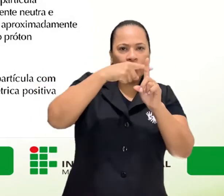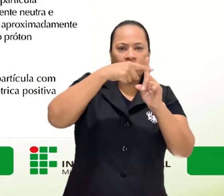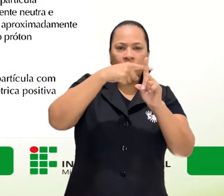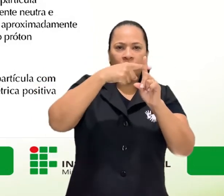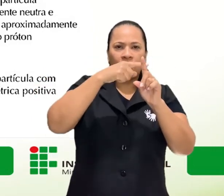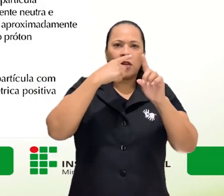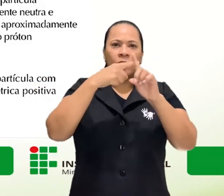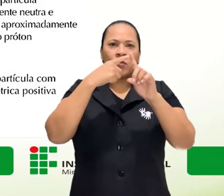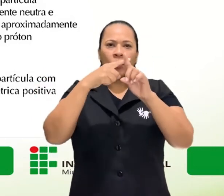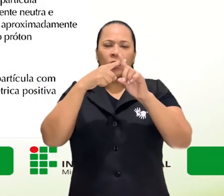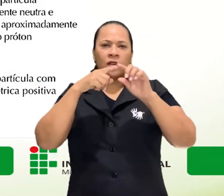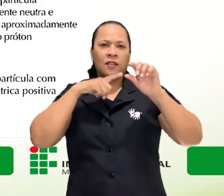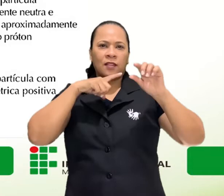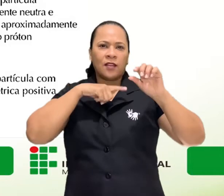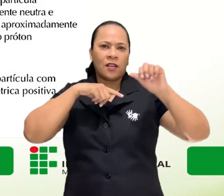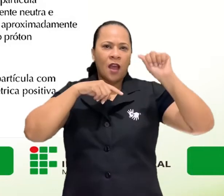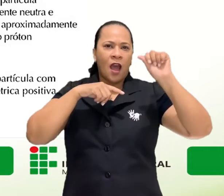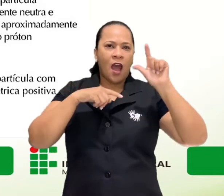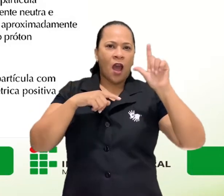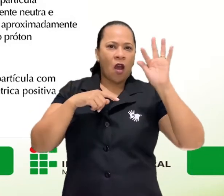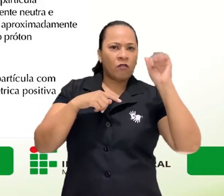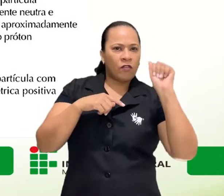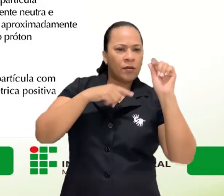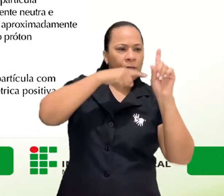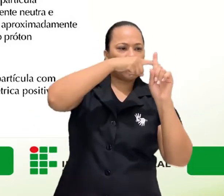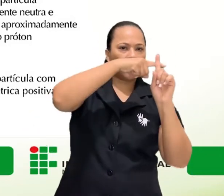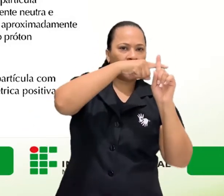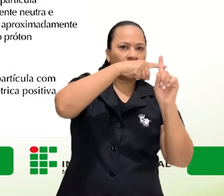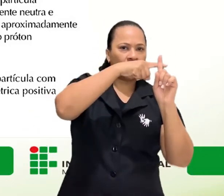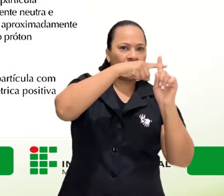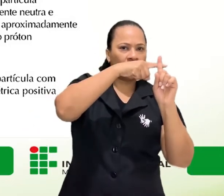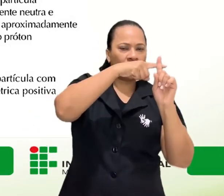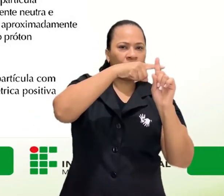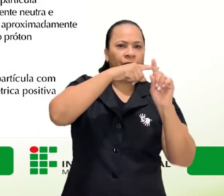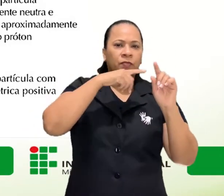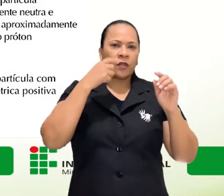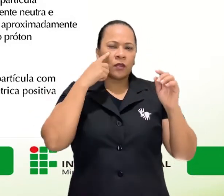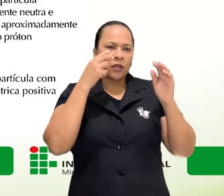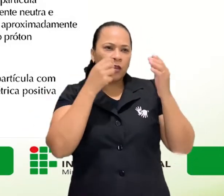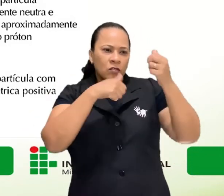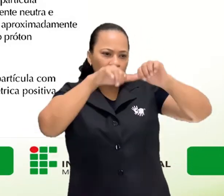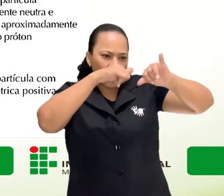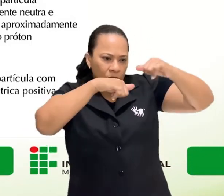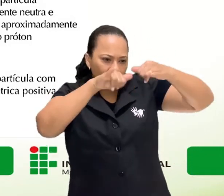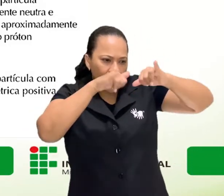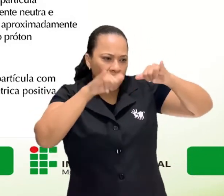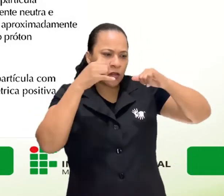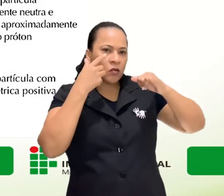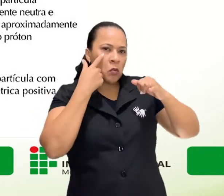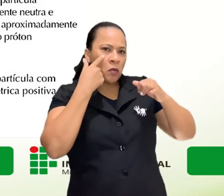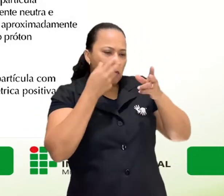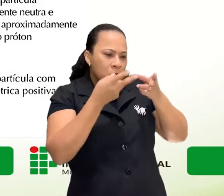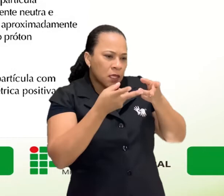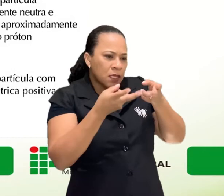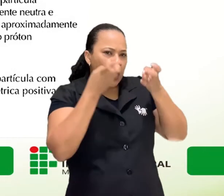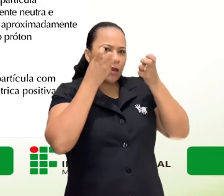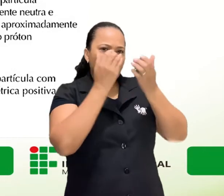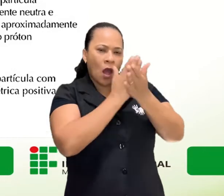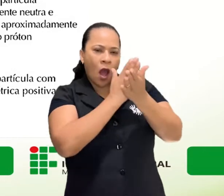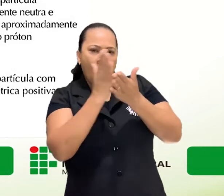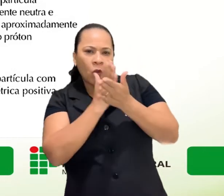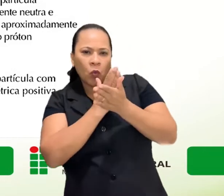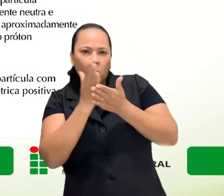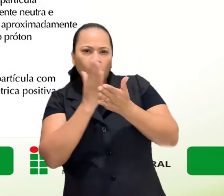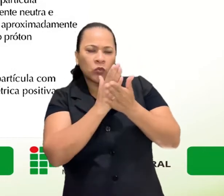que a partícula alfa é positiva e a gente observa no experimento que alguns